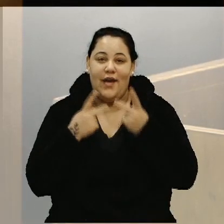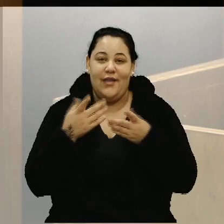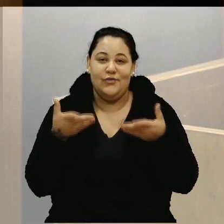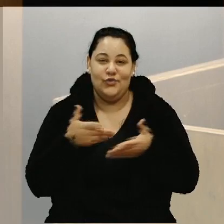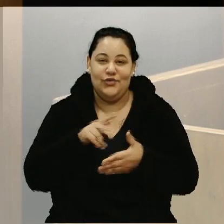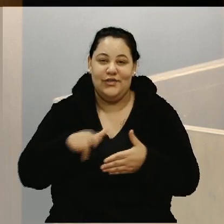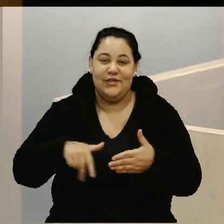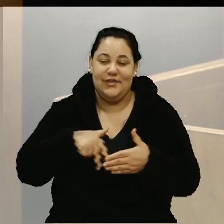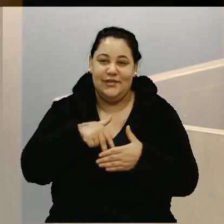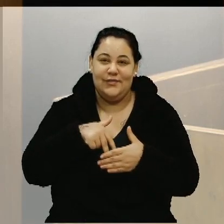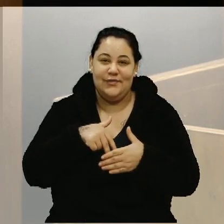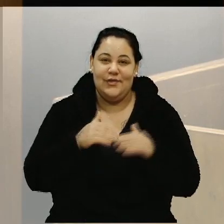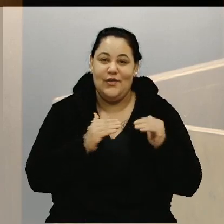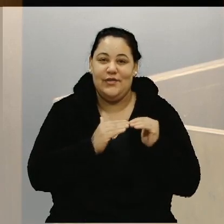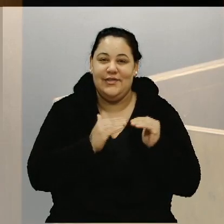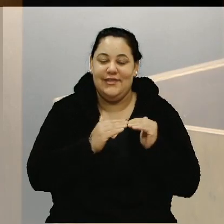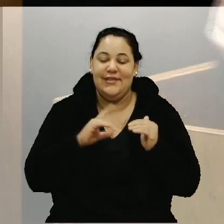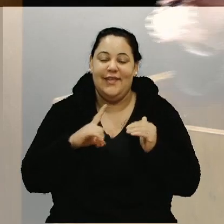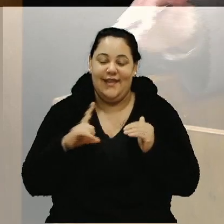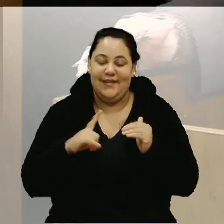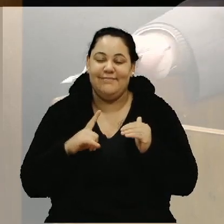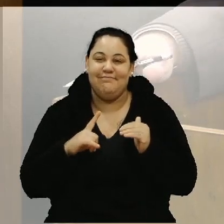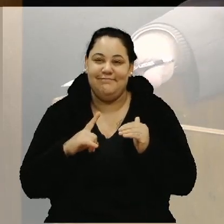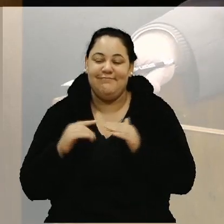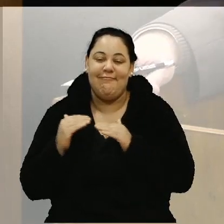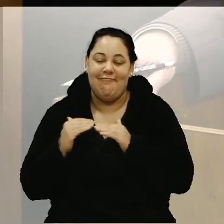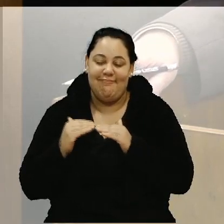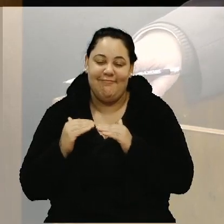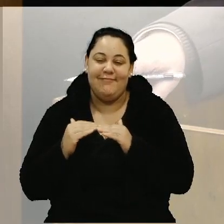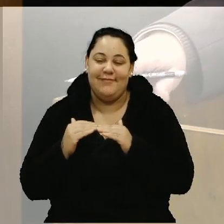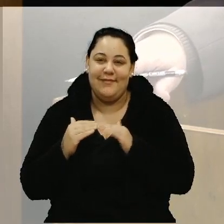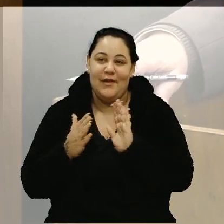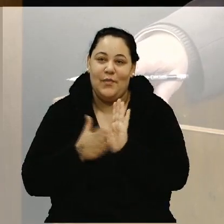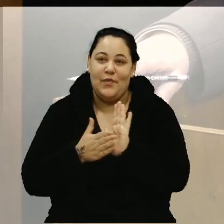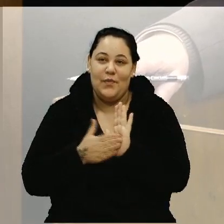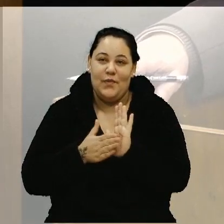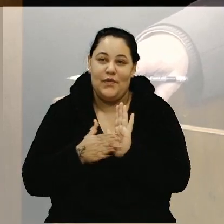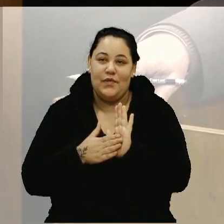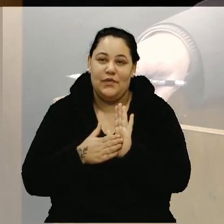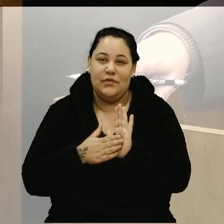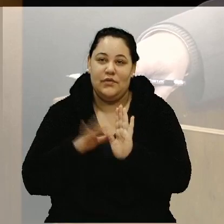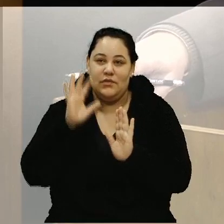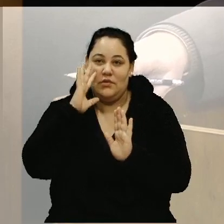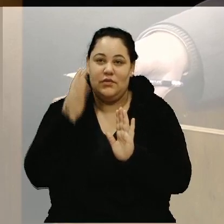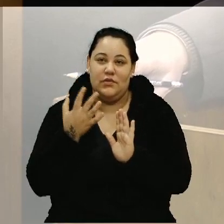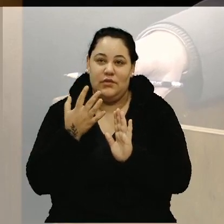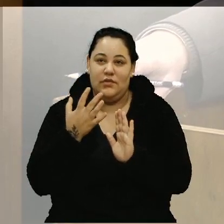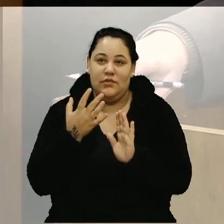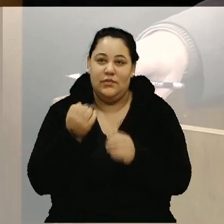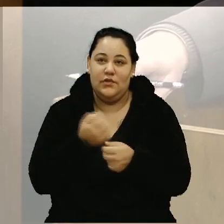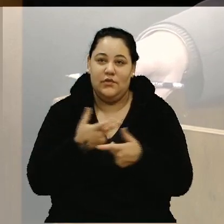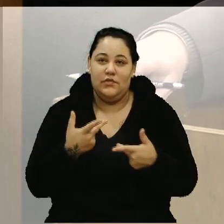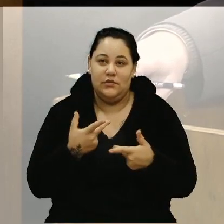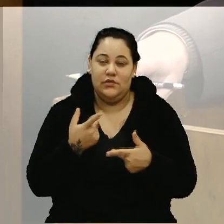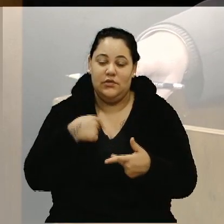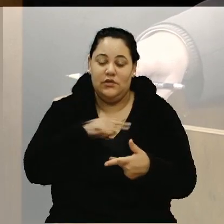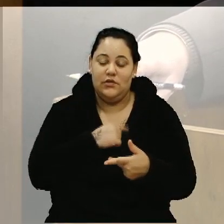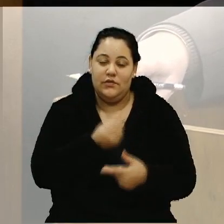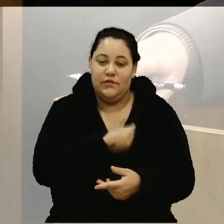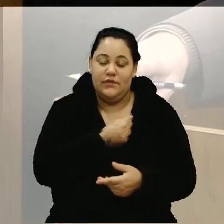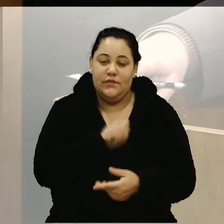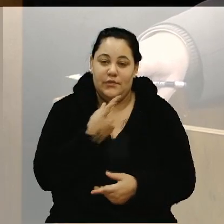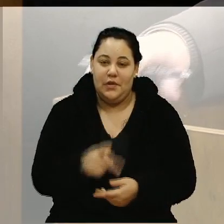expediente, tem justamente a ver com propostas e soluções para a situação que estamos vivendo no Rio Grande do